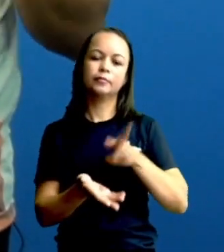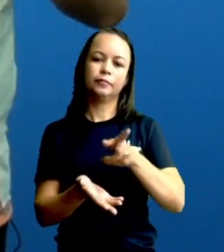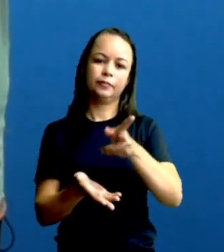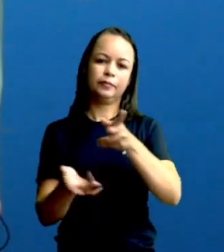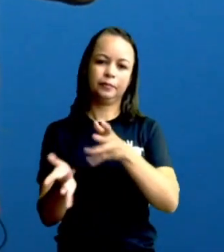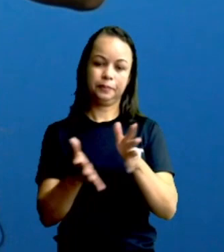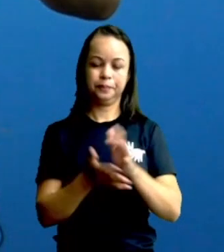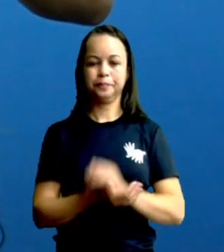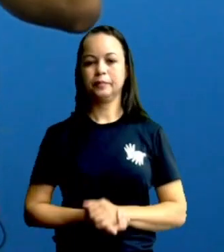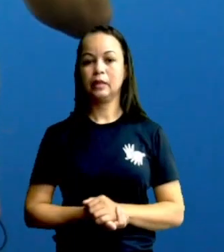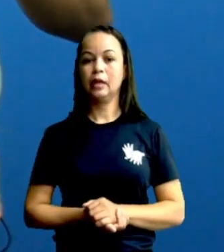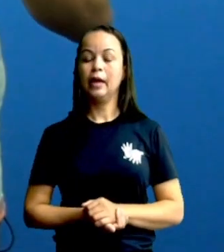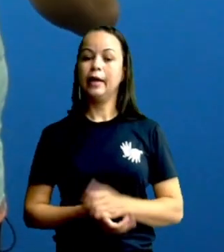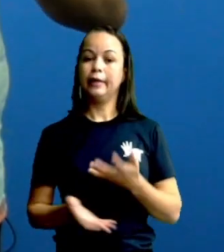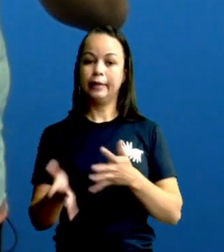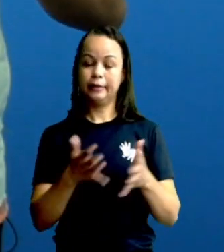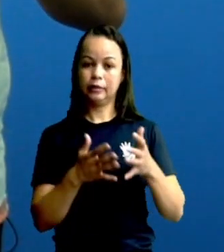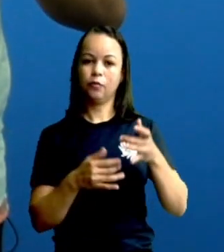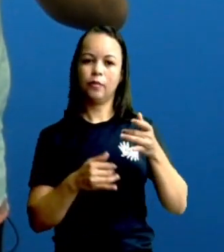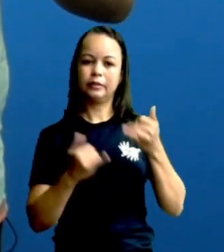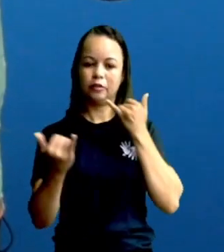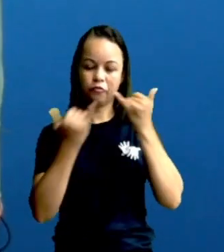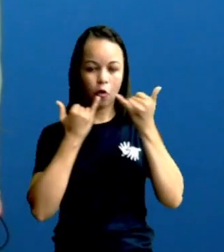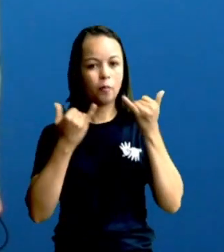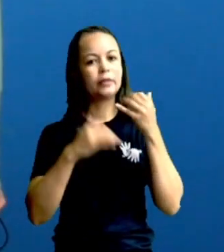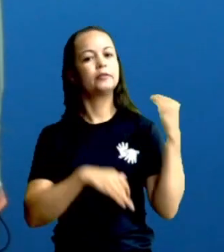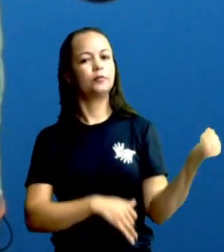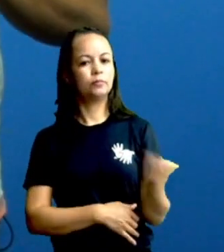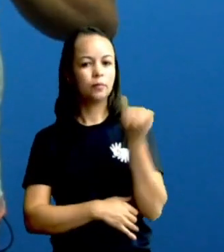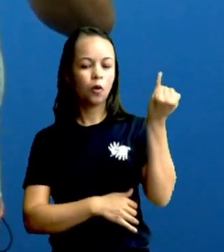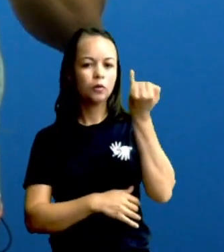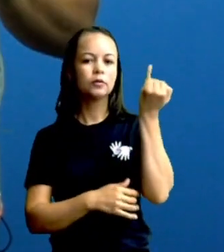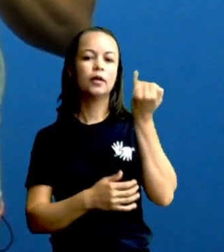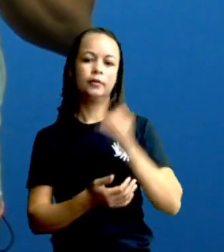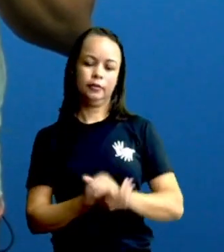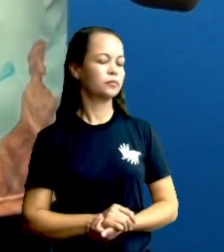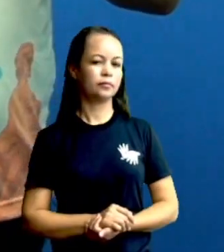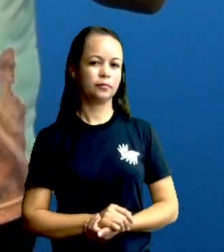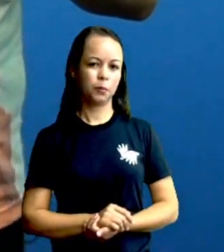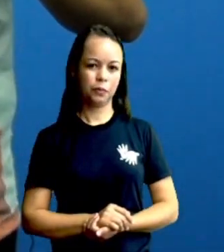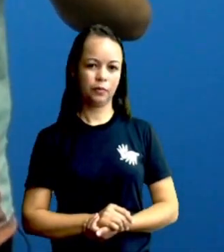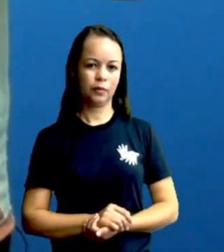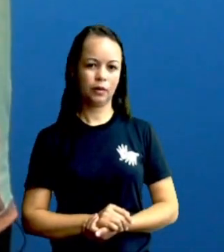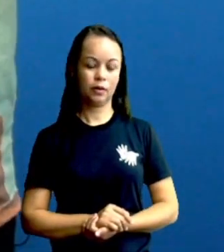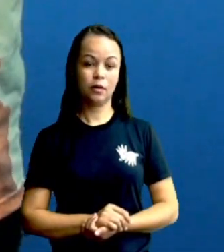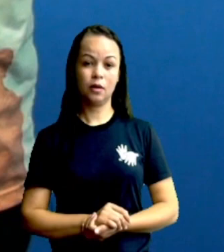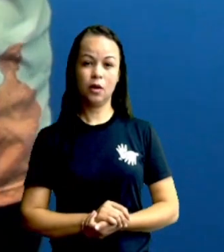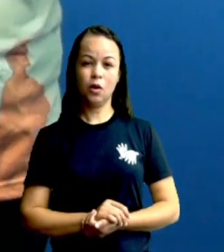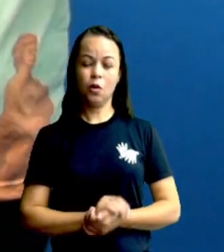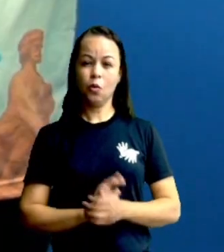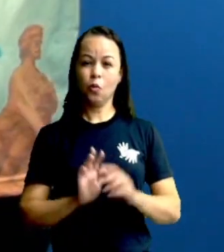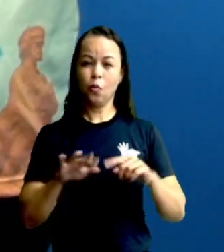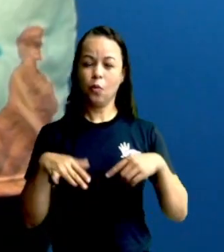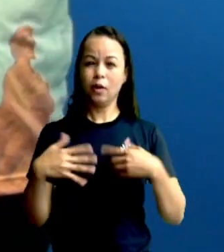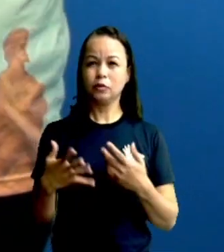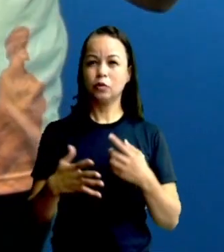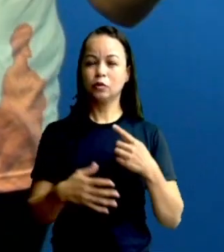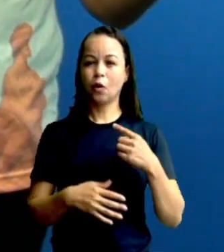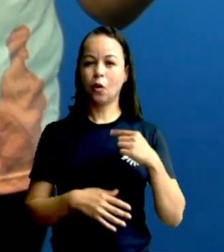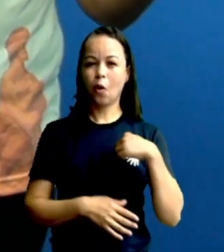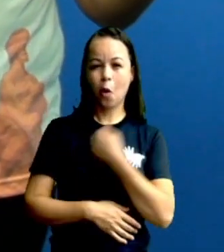imposto. Então, não desconsidere essa informação. Então, fica essa dica. Quando a gente pensa nessa